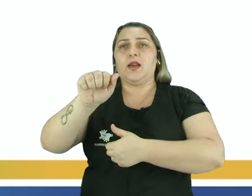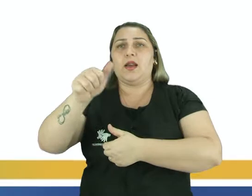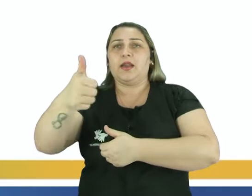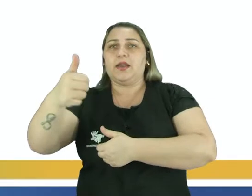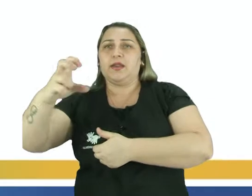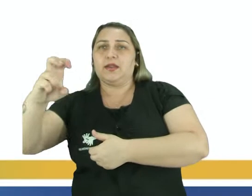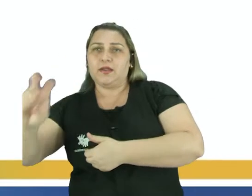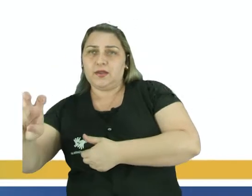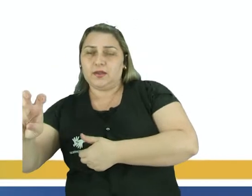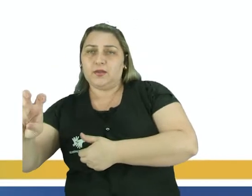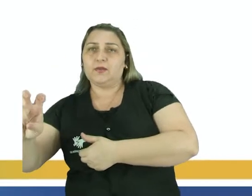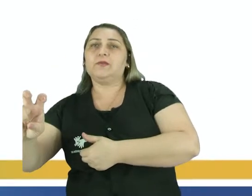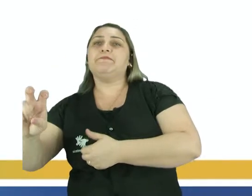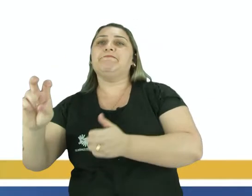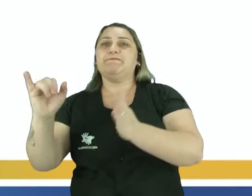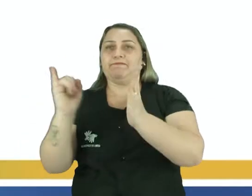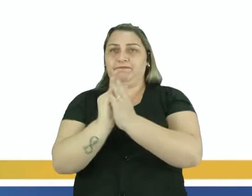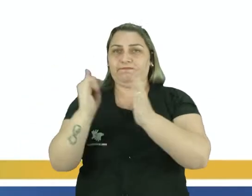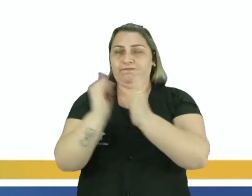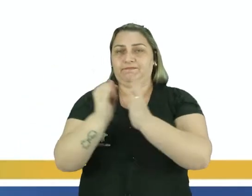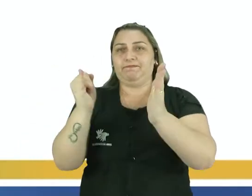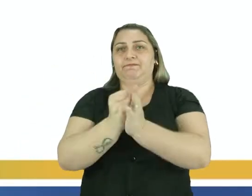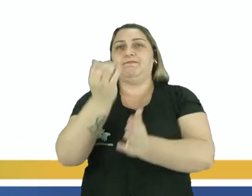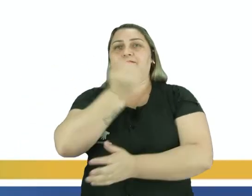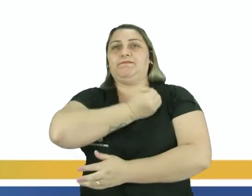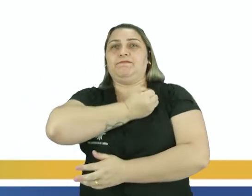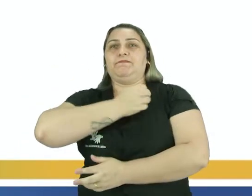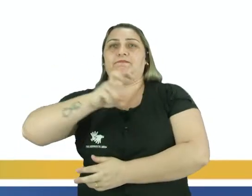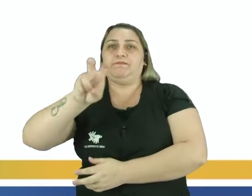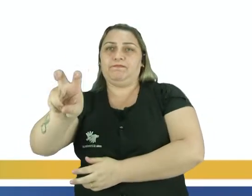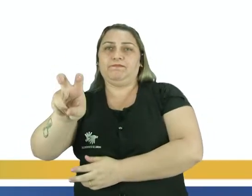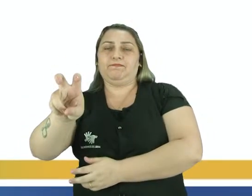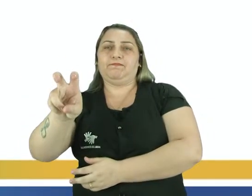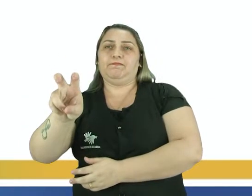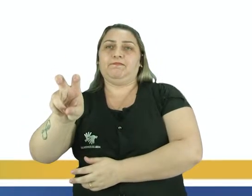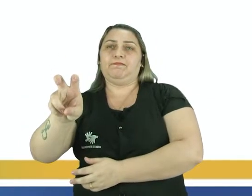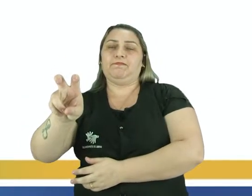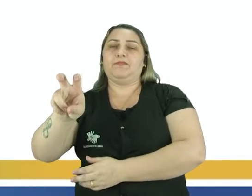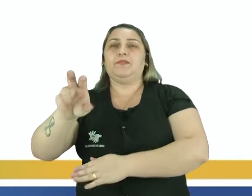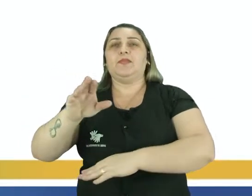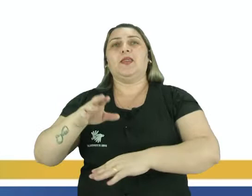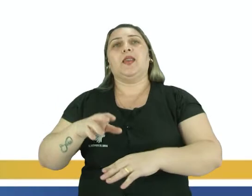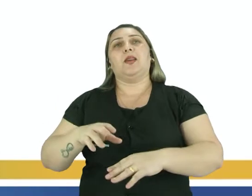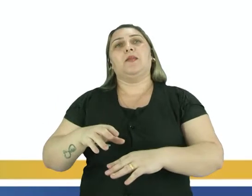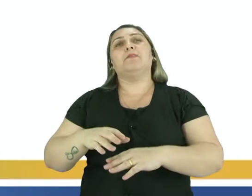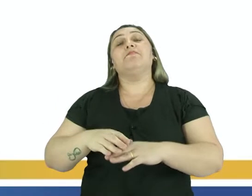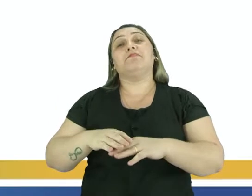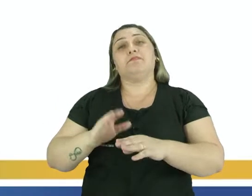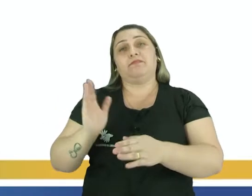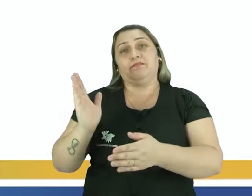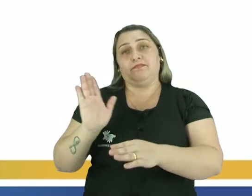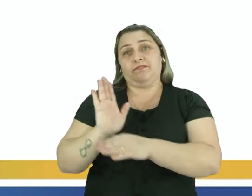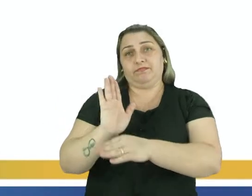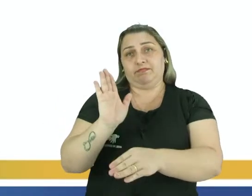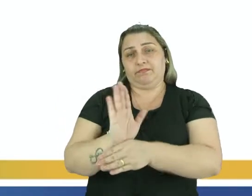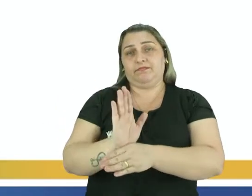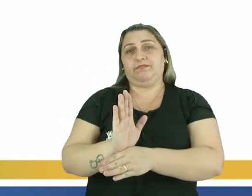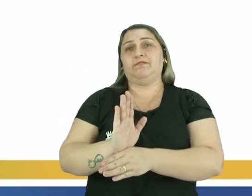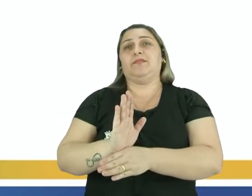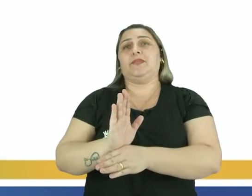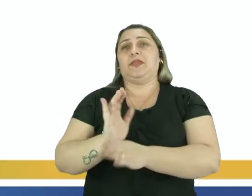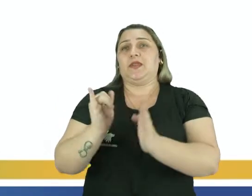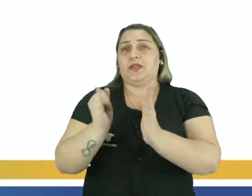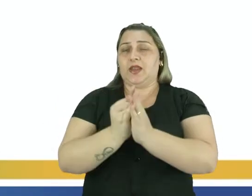o Ato Institucional número 5, aquele que a gente falou que era o mais emblemático de toda a ditadura, por salvaguardas constitucionais, que são meio